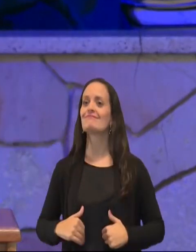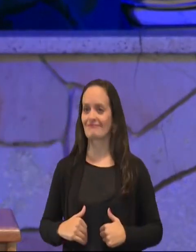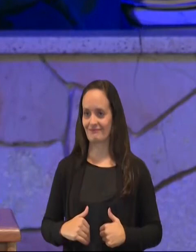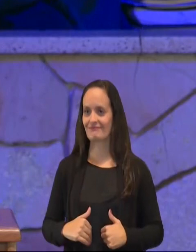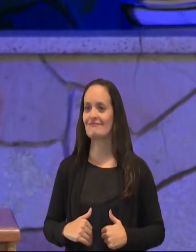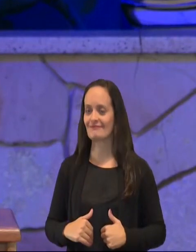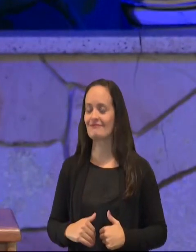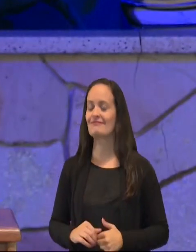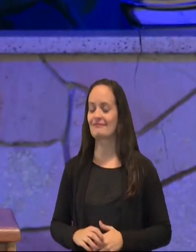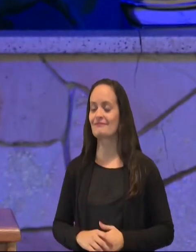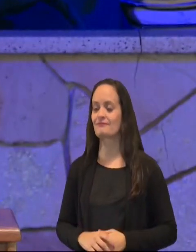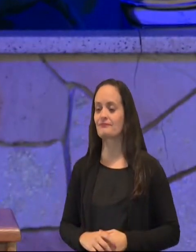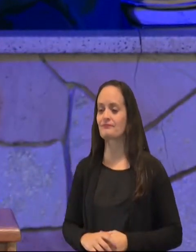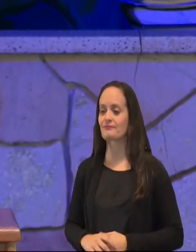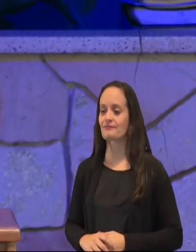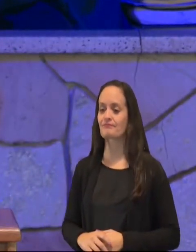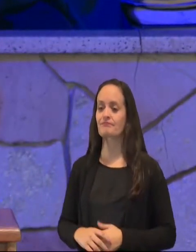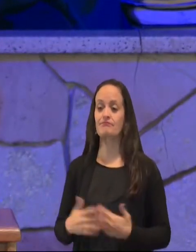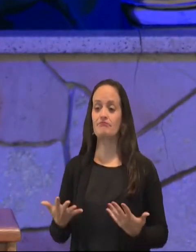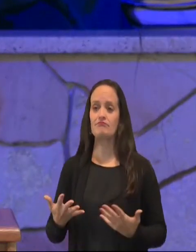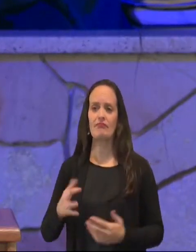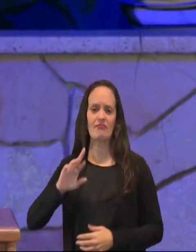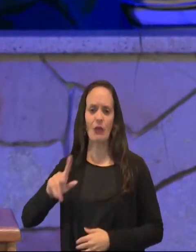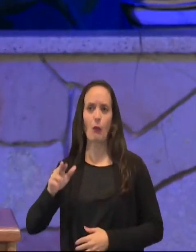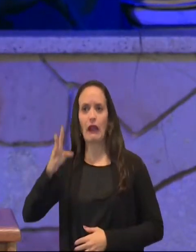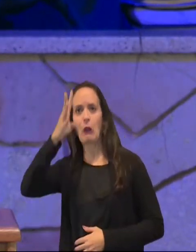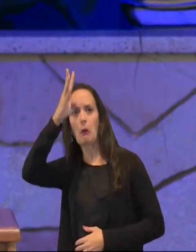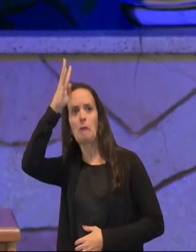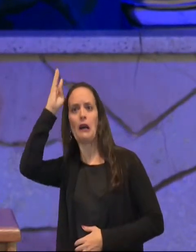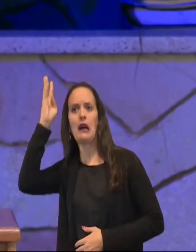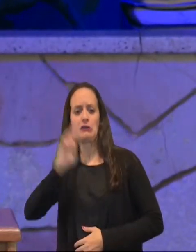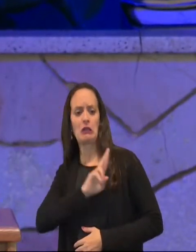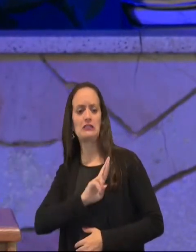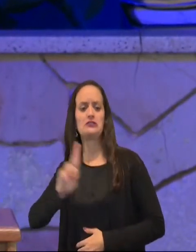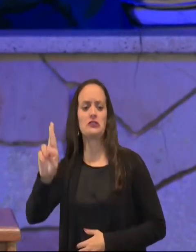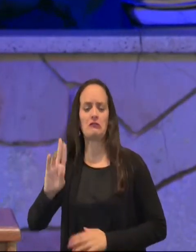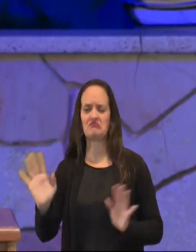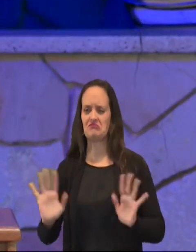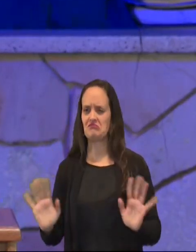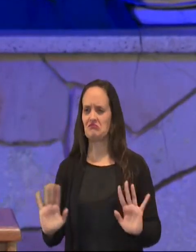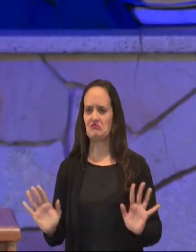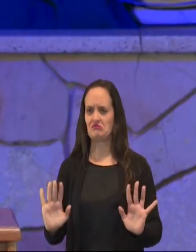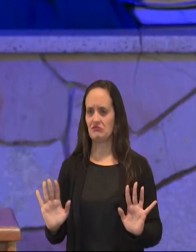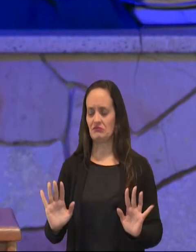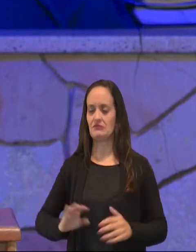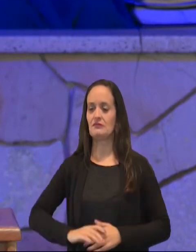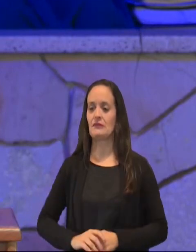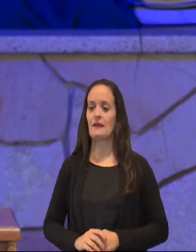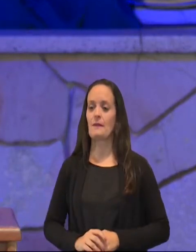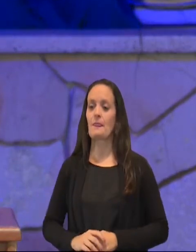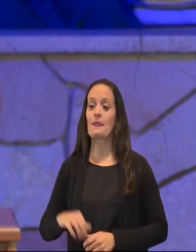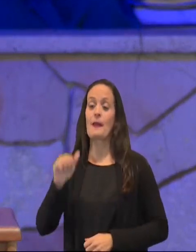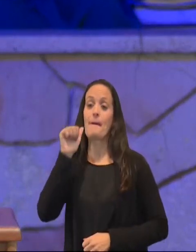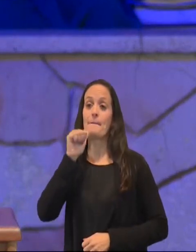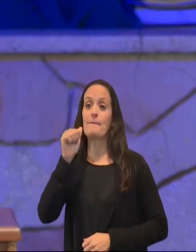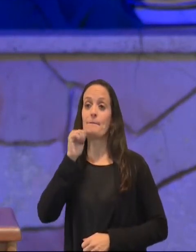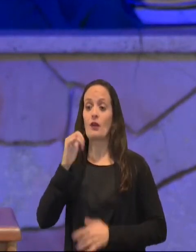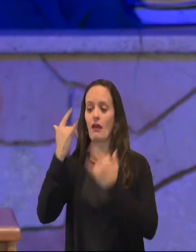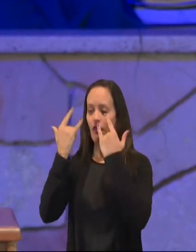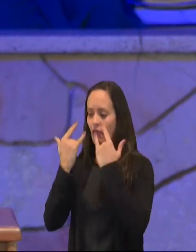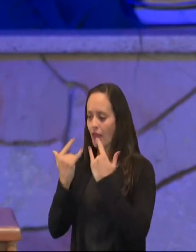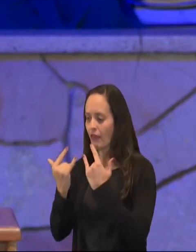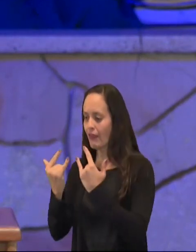panteão grego, nem romano, muito menos as religiões persas. Ela foi atraída porque ela ouviu